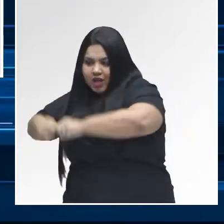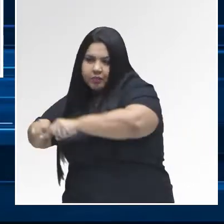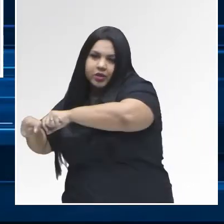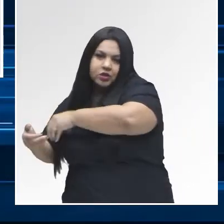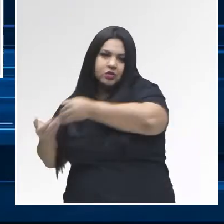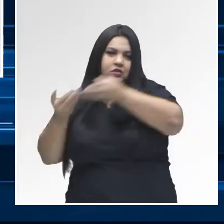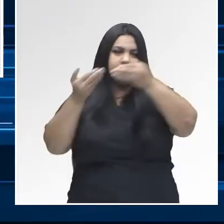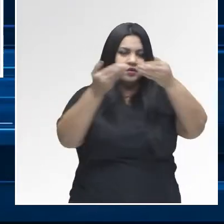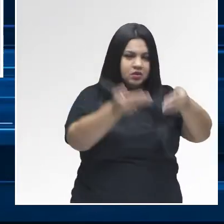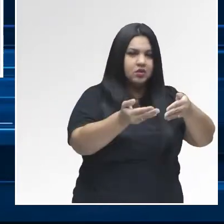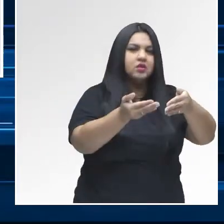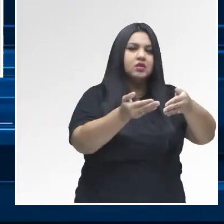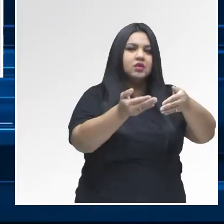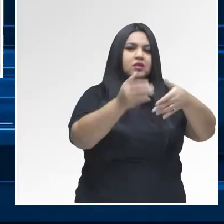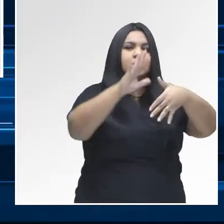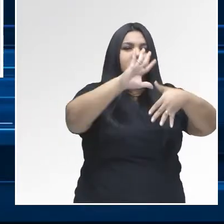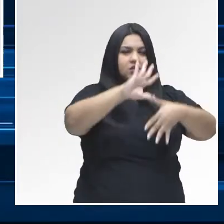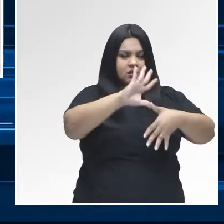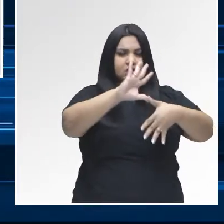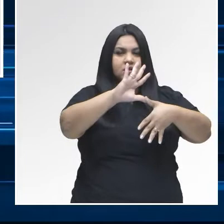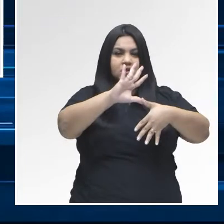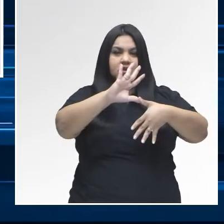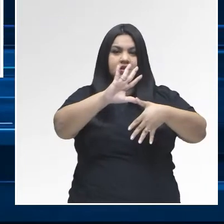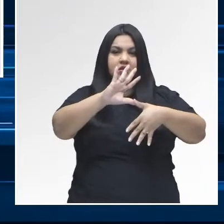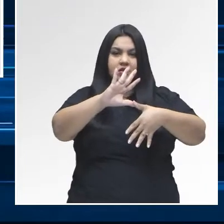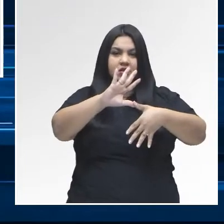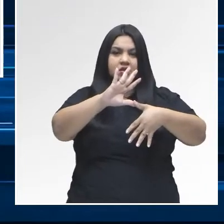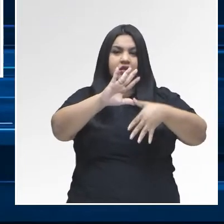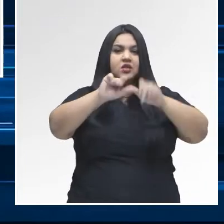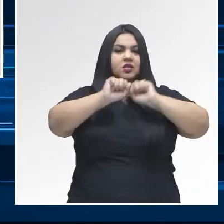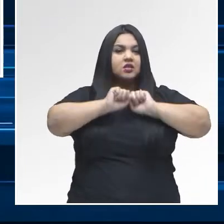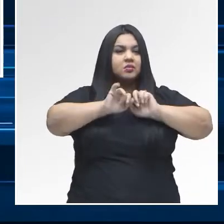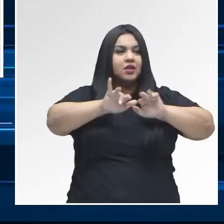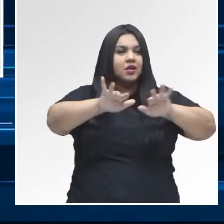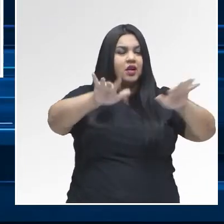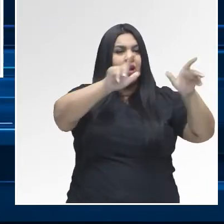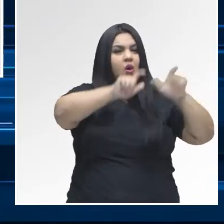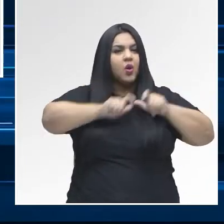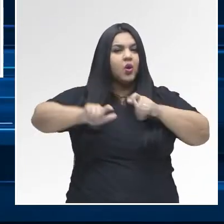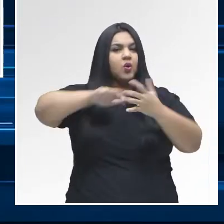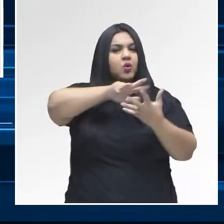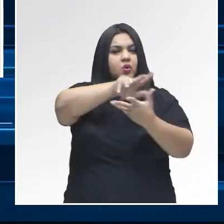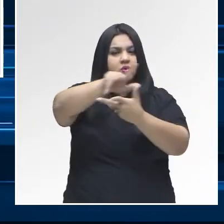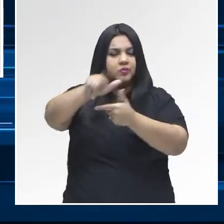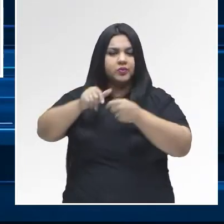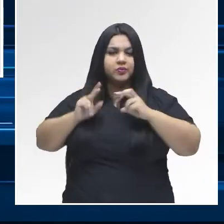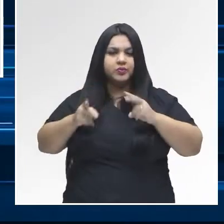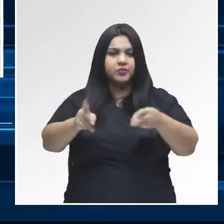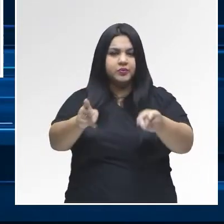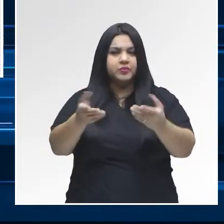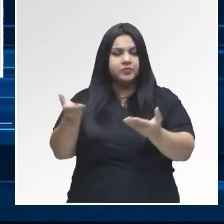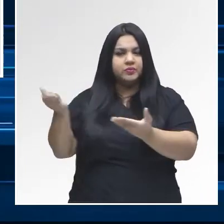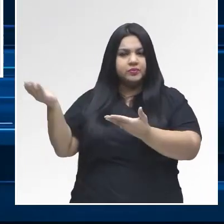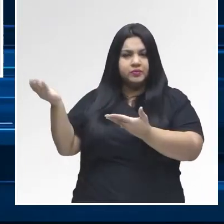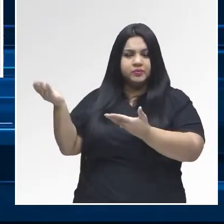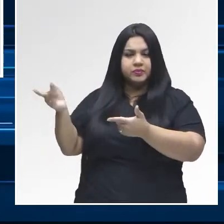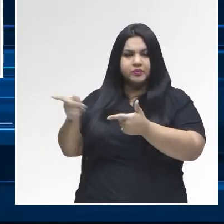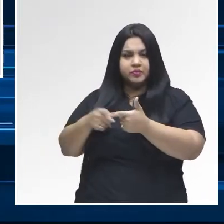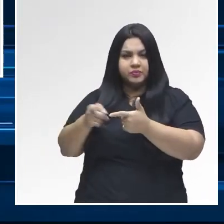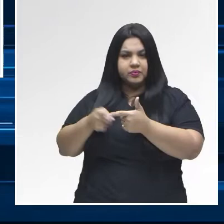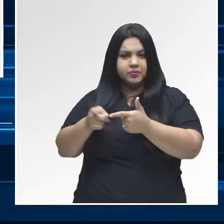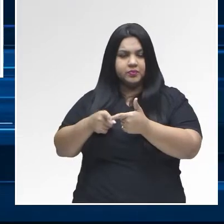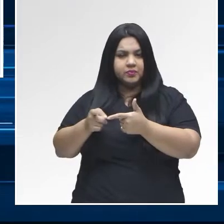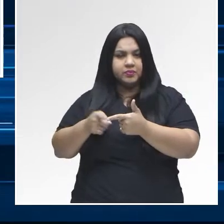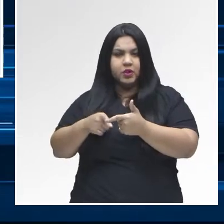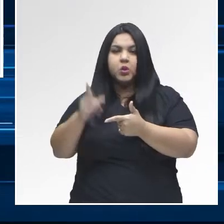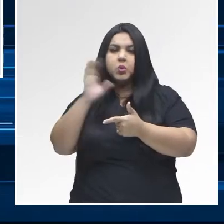e o Mediterrâneo. Então, os africanos que eram capturados eram espalhados em diversos lugares do mundo. Continuando, no nosso passo 2, vamos ver